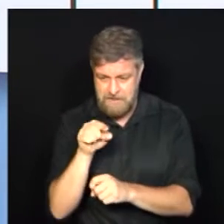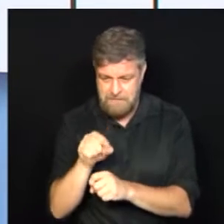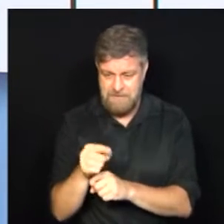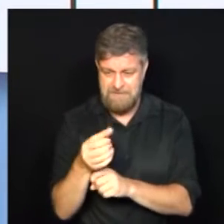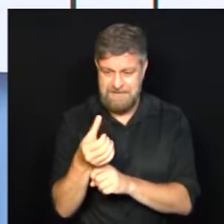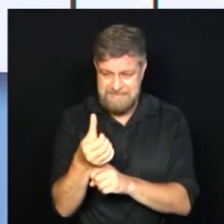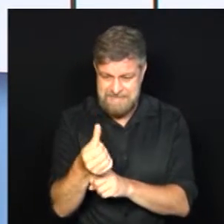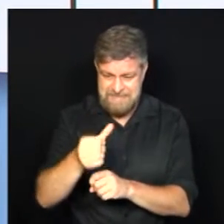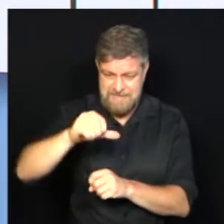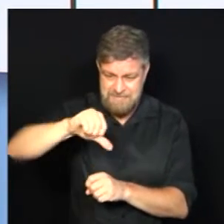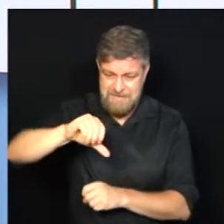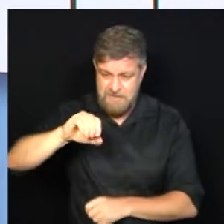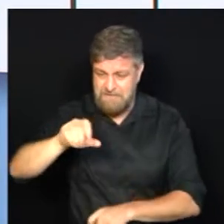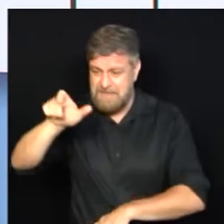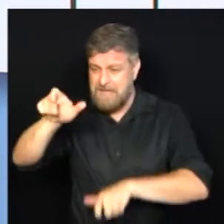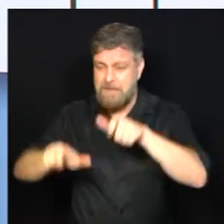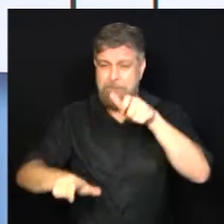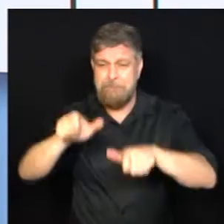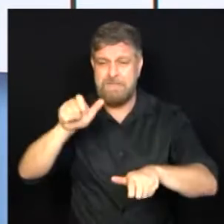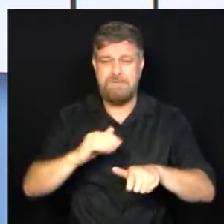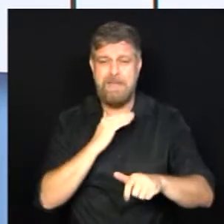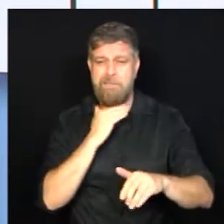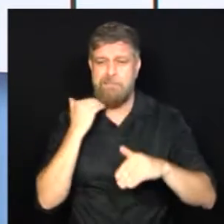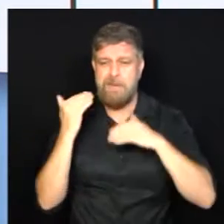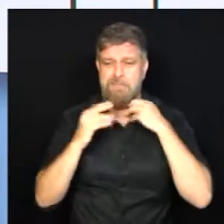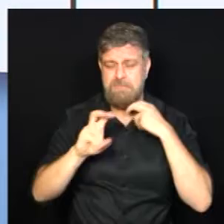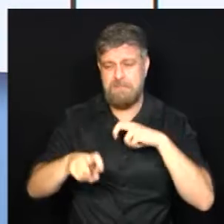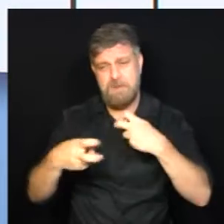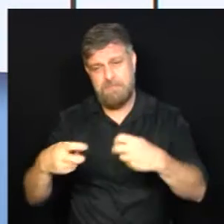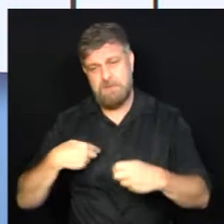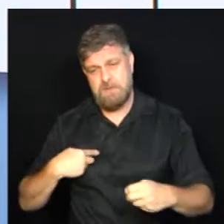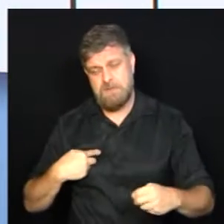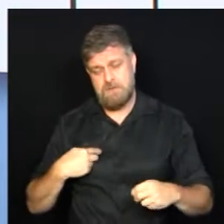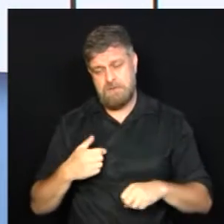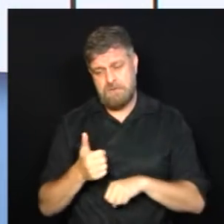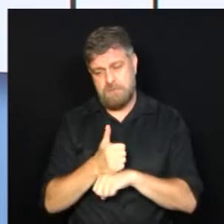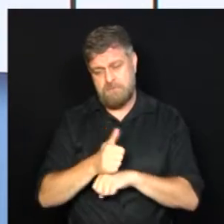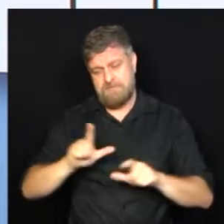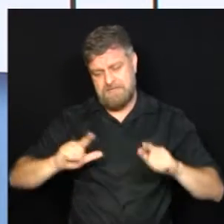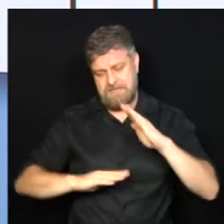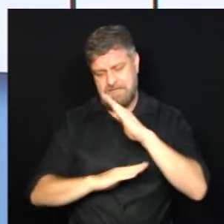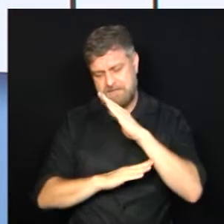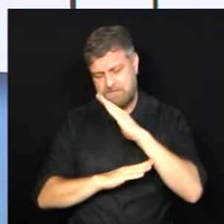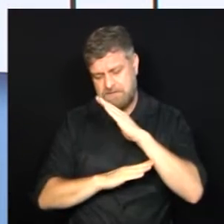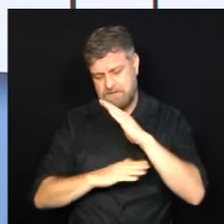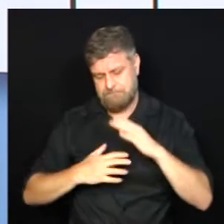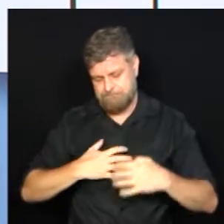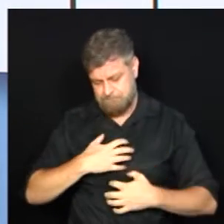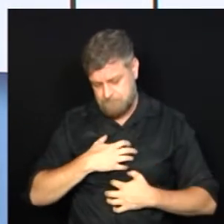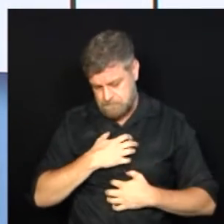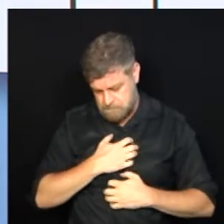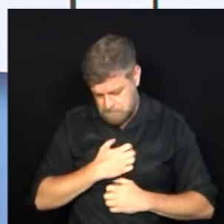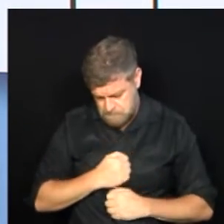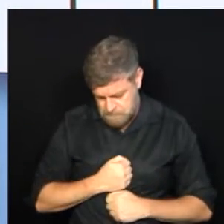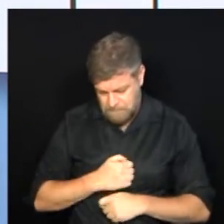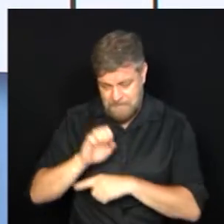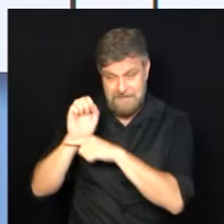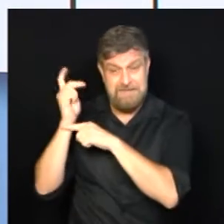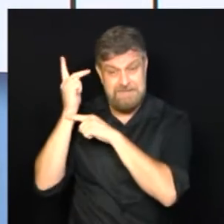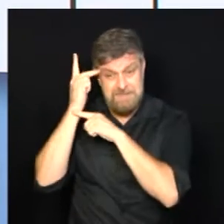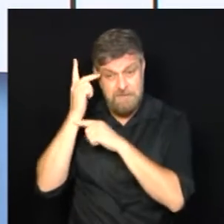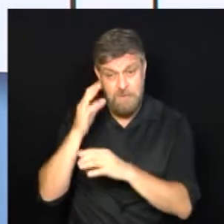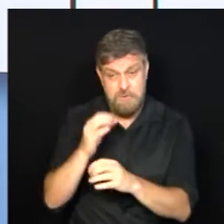204.690 óbitos acumulados. Ficam aqui as condolências da TV Câmara Campinas. No estado de São Paulo, são